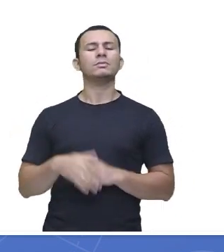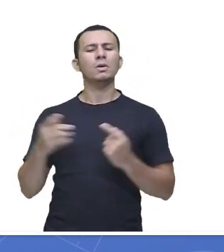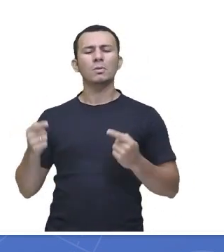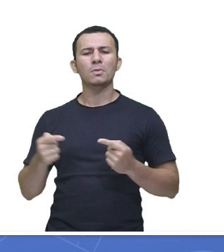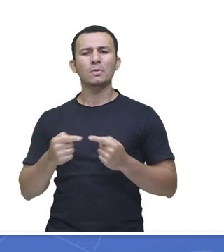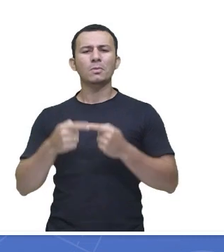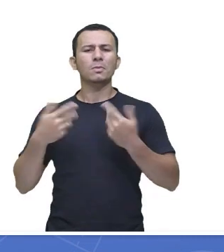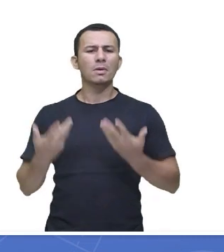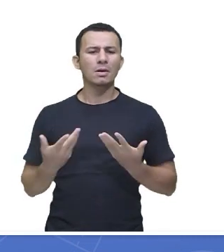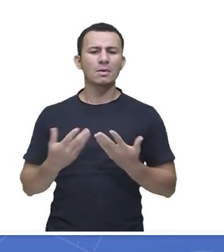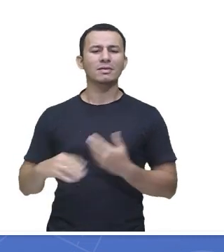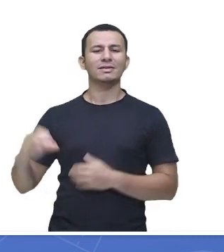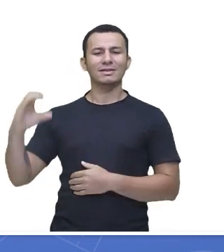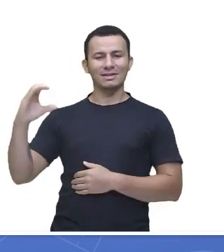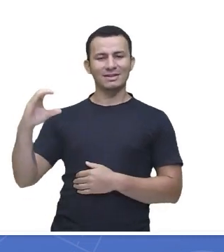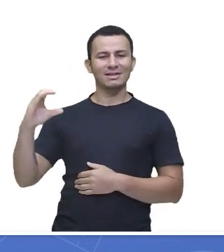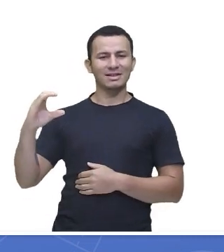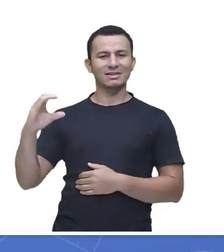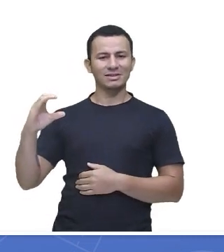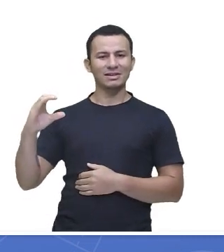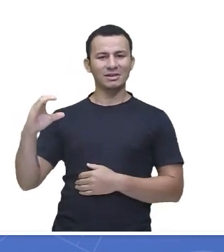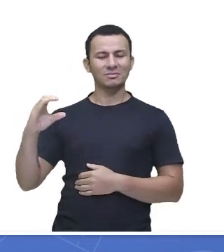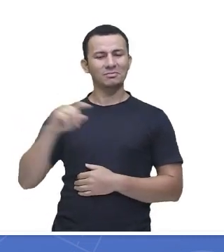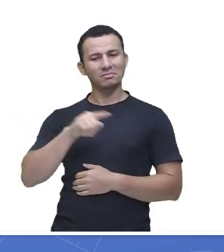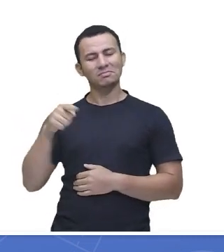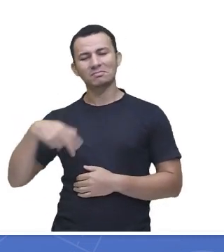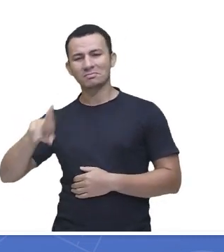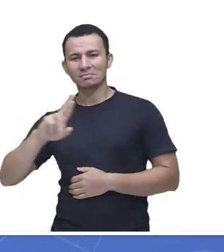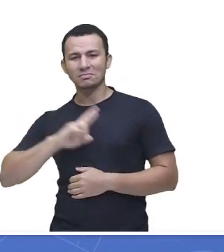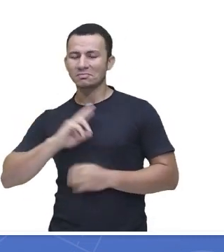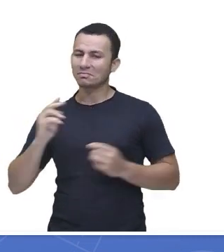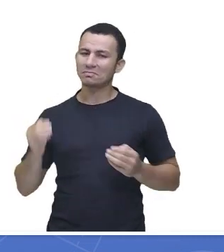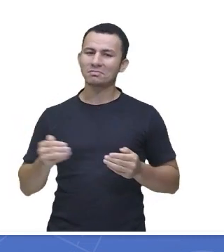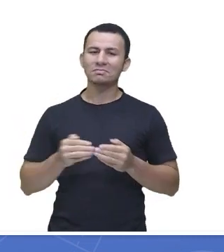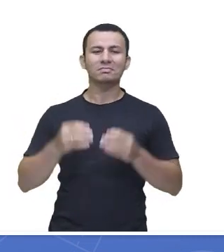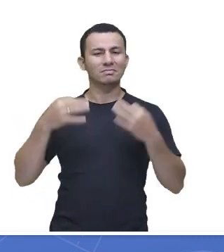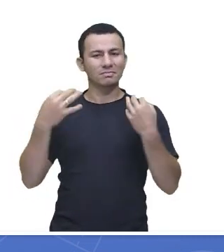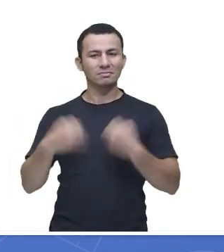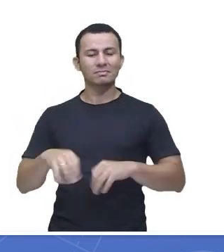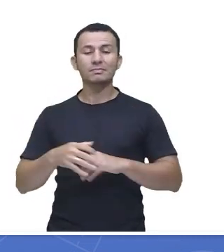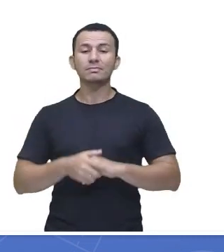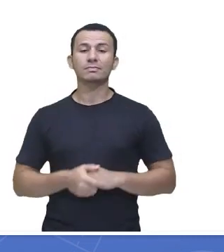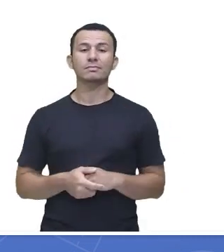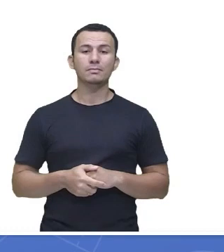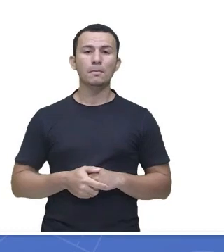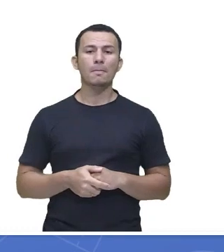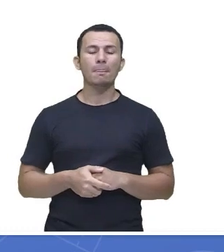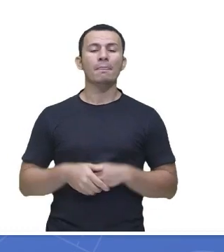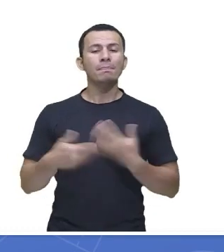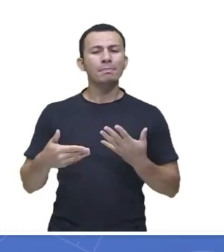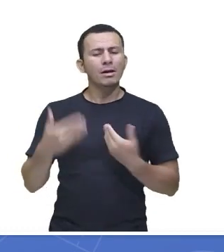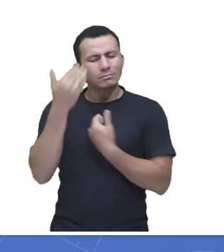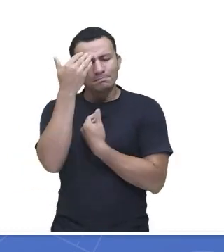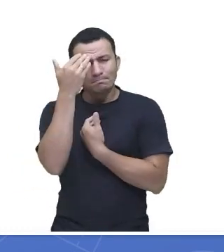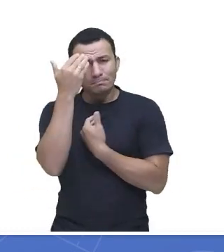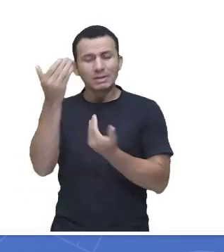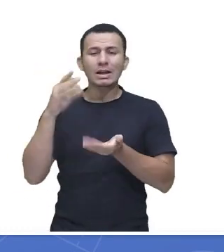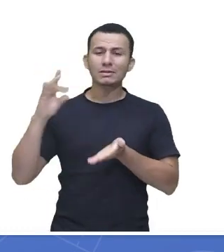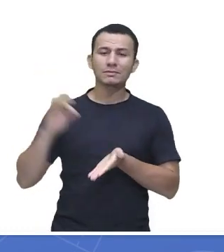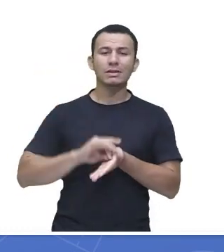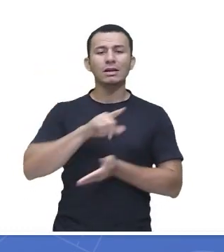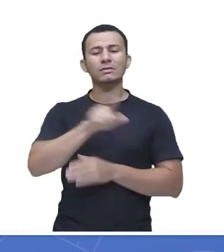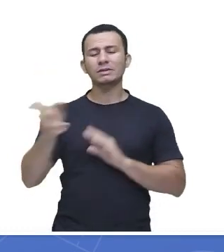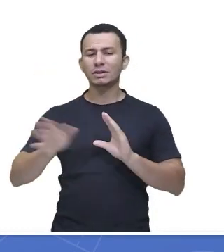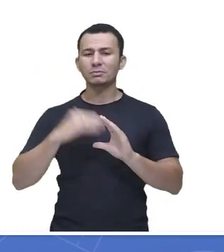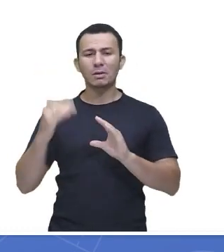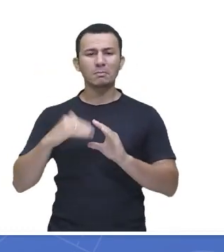a alternativa C, conforme vocês bem disseram no nosso chat. Gente, muito obrigada pela participação de